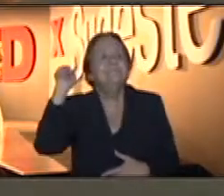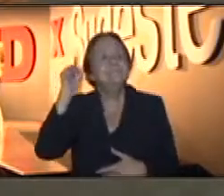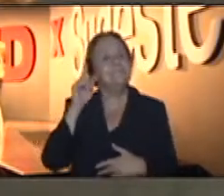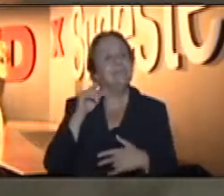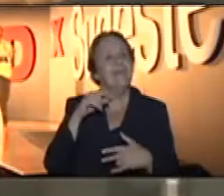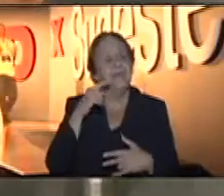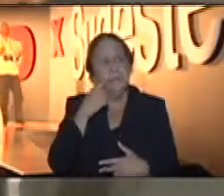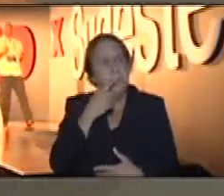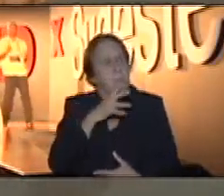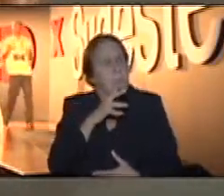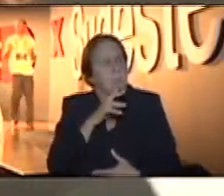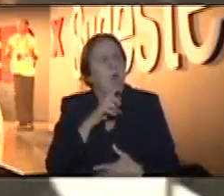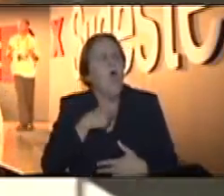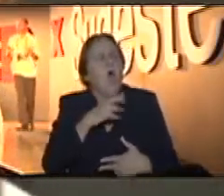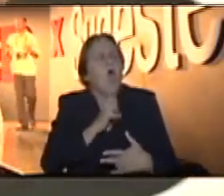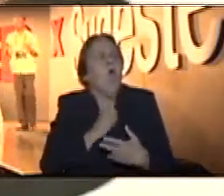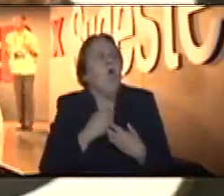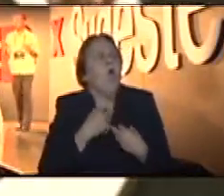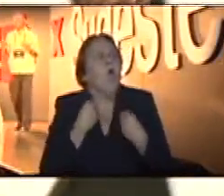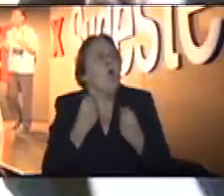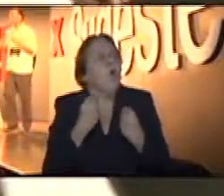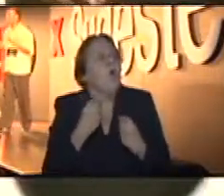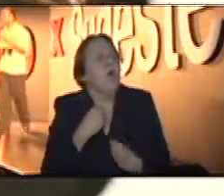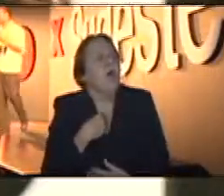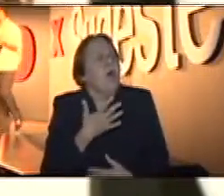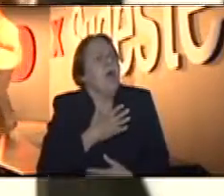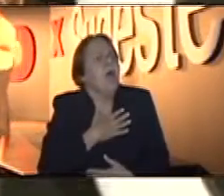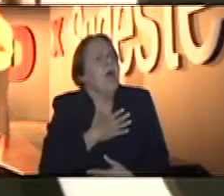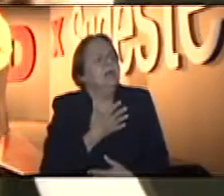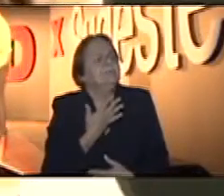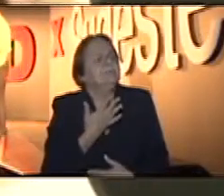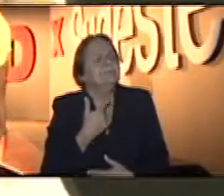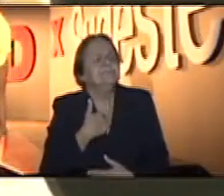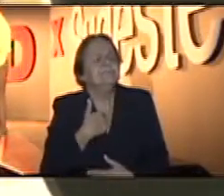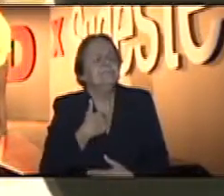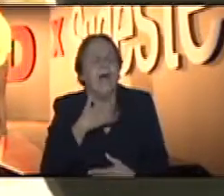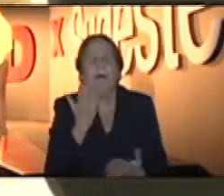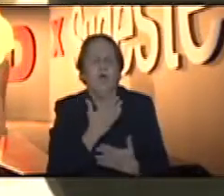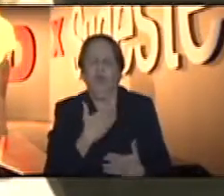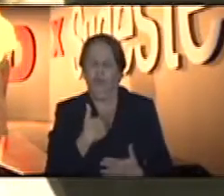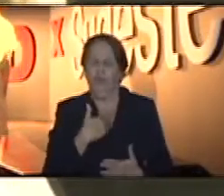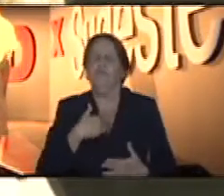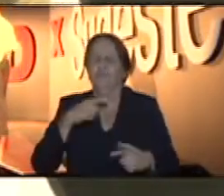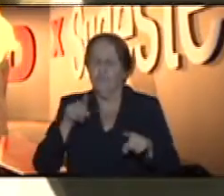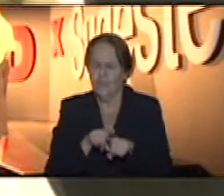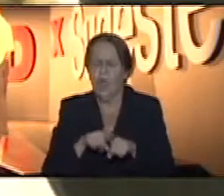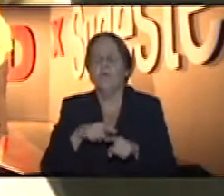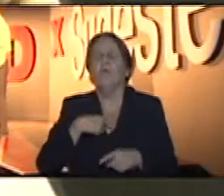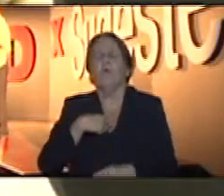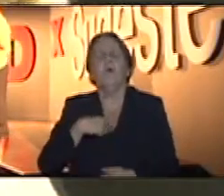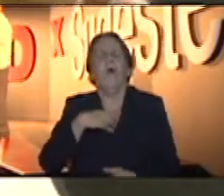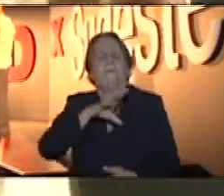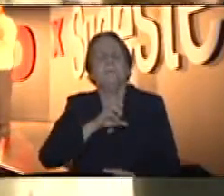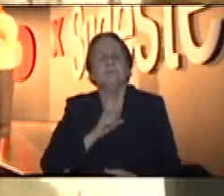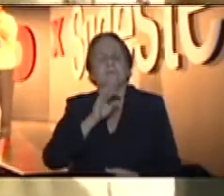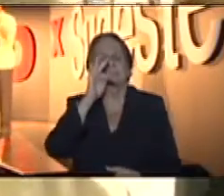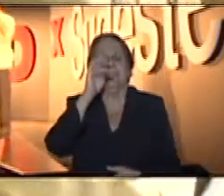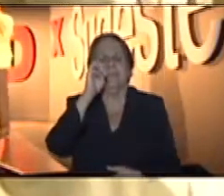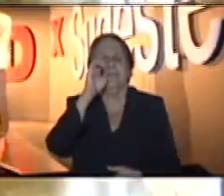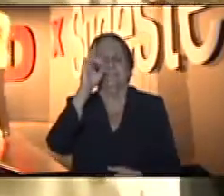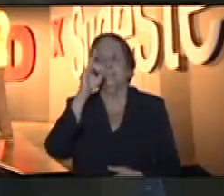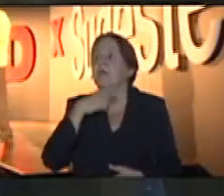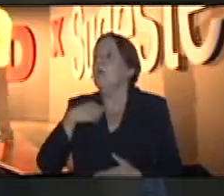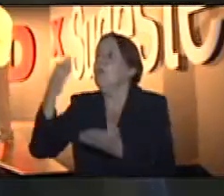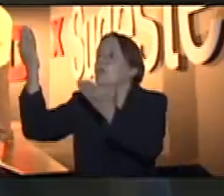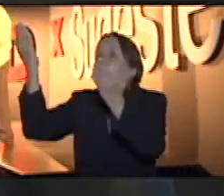Ted com uma paixão tão grande que eu falei assim eu sou um eterno apaixonado pelo Ted e aqui estou com vocês e convidando